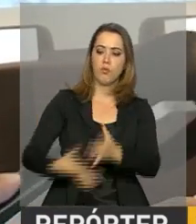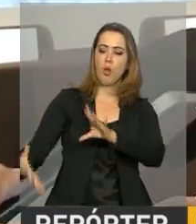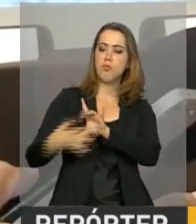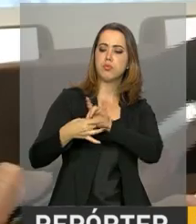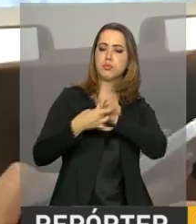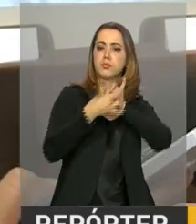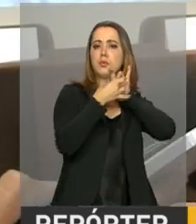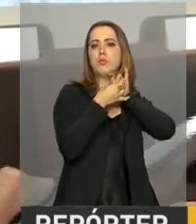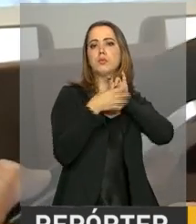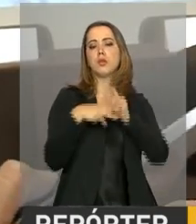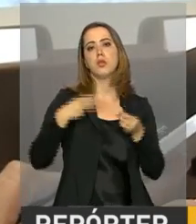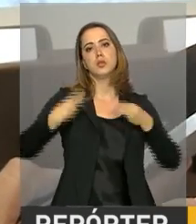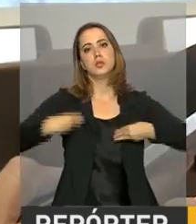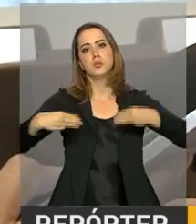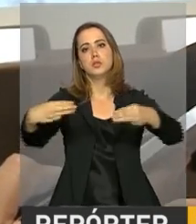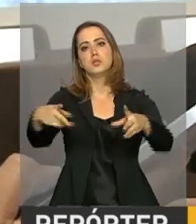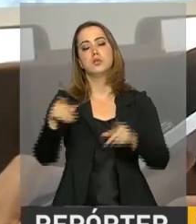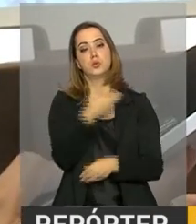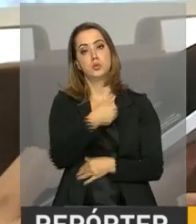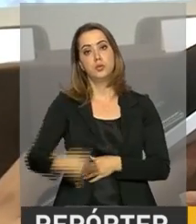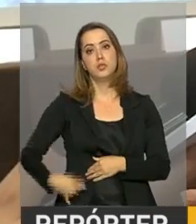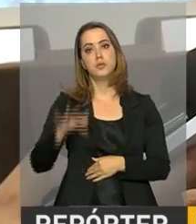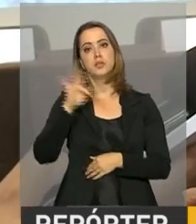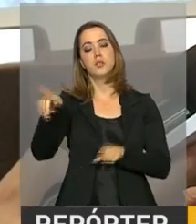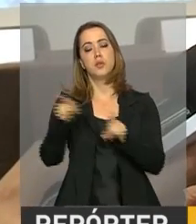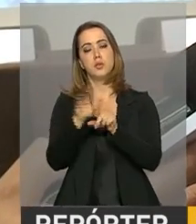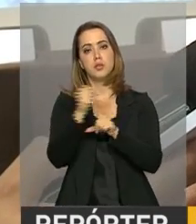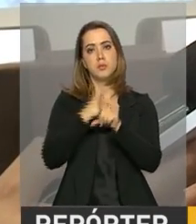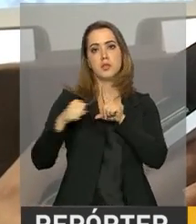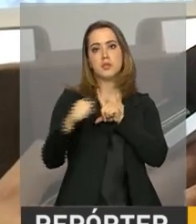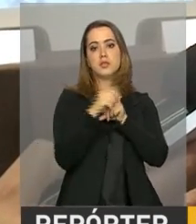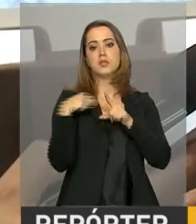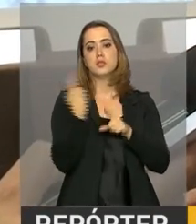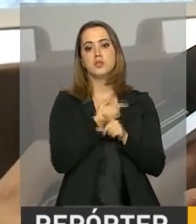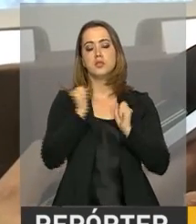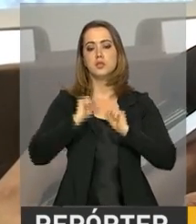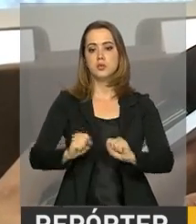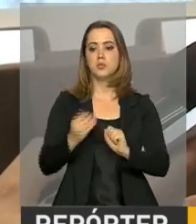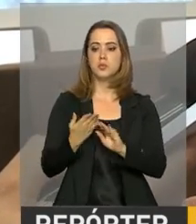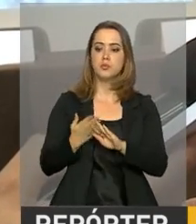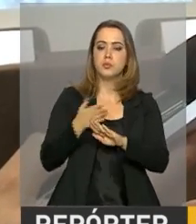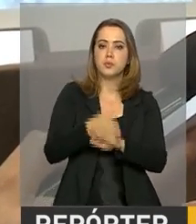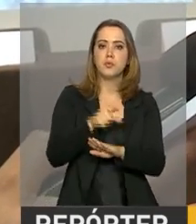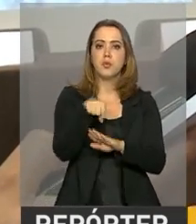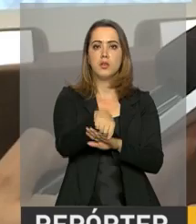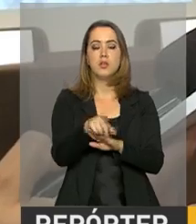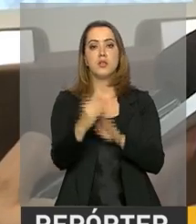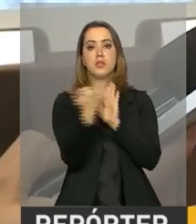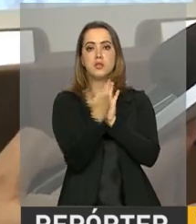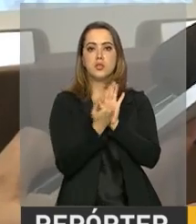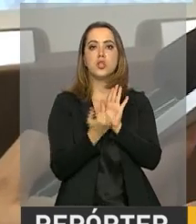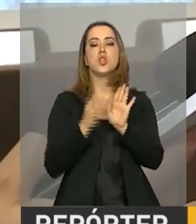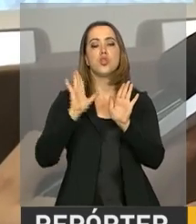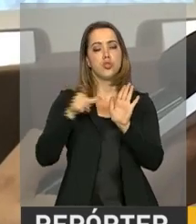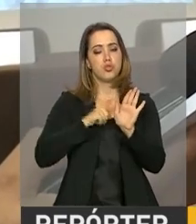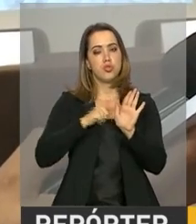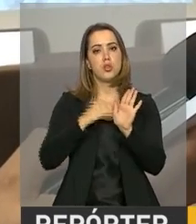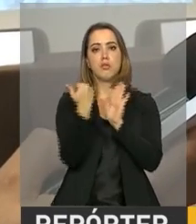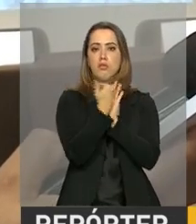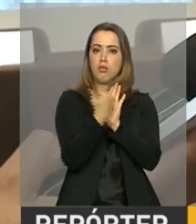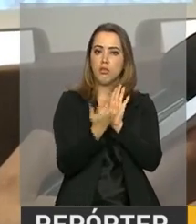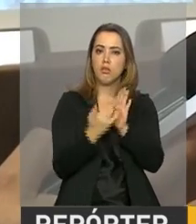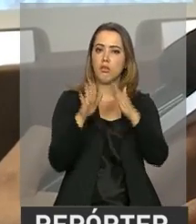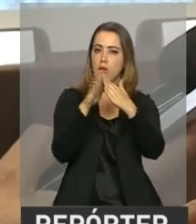os ministérios do governo federal e também com a sociedade para que nós possamos implantar. Implantando esse projeto, já tem uma casa que o Instituto Carlos